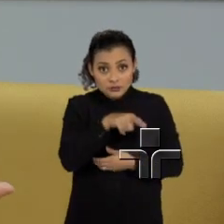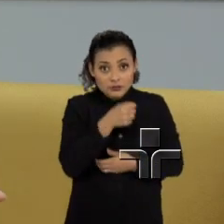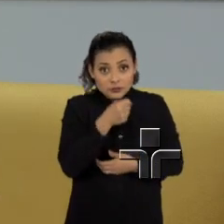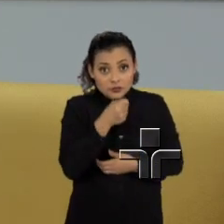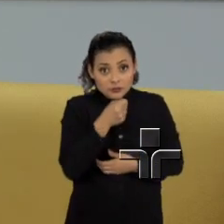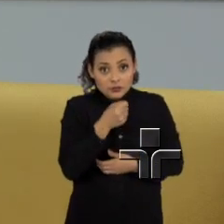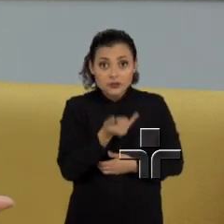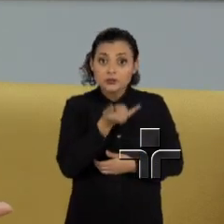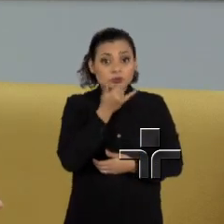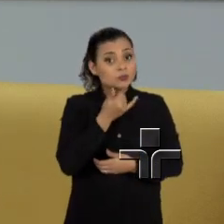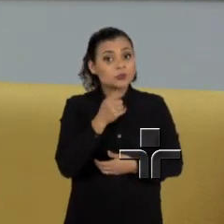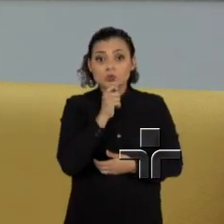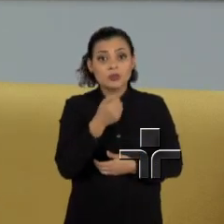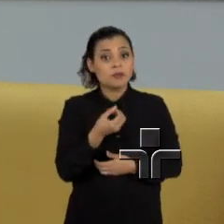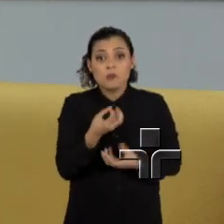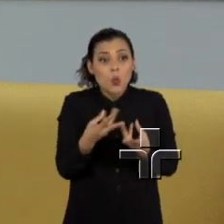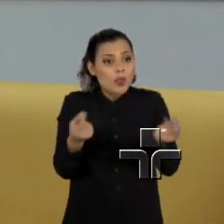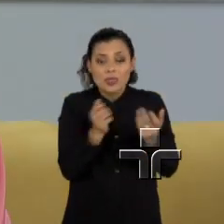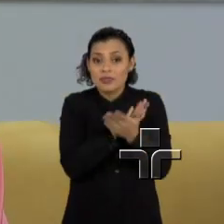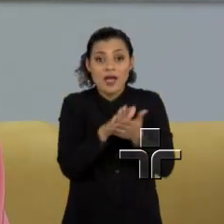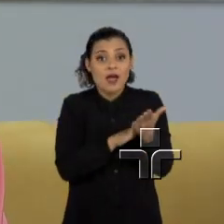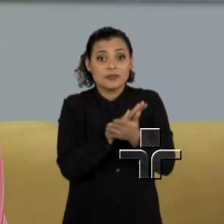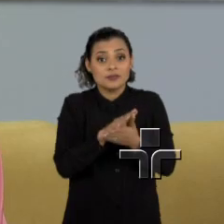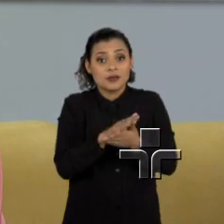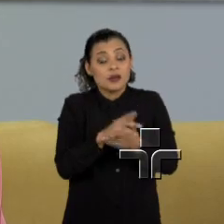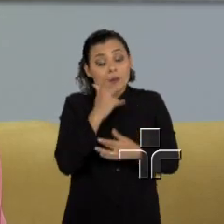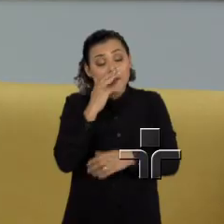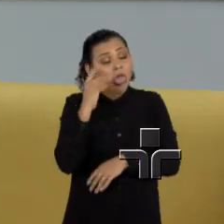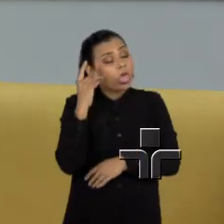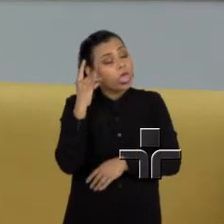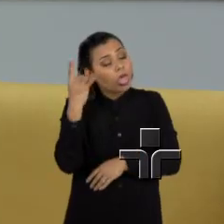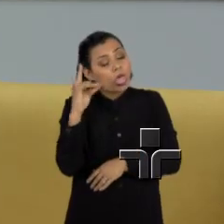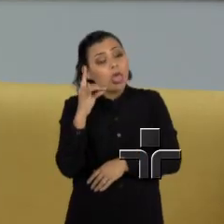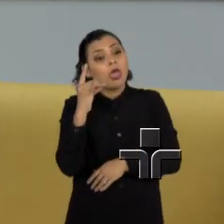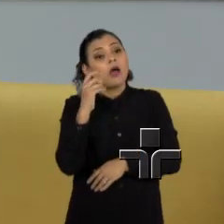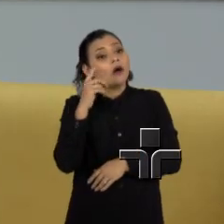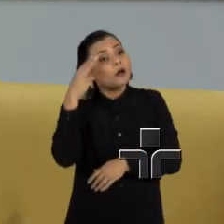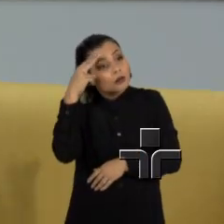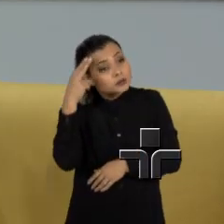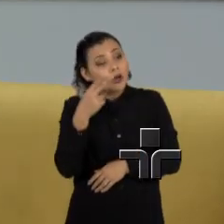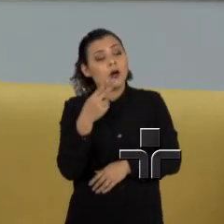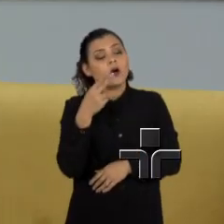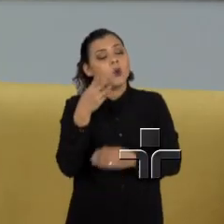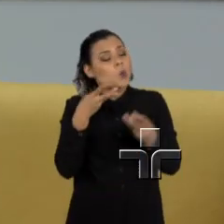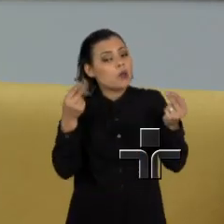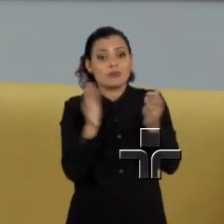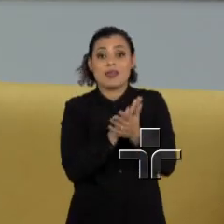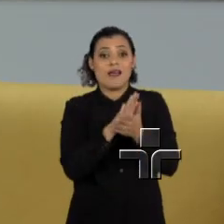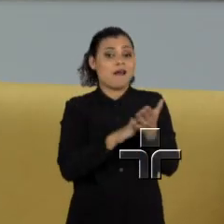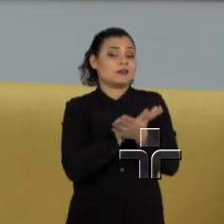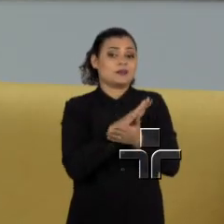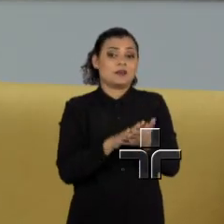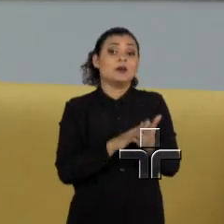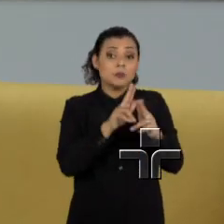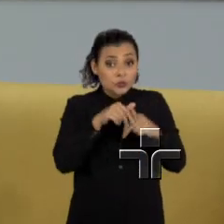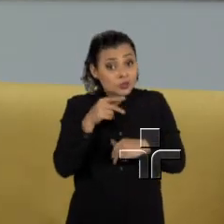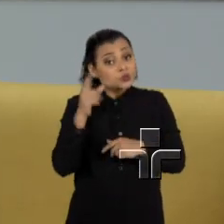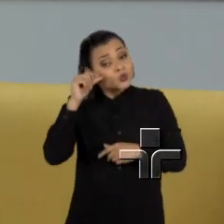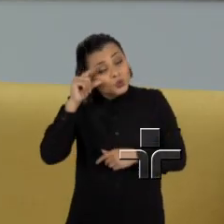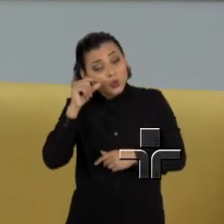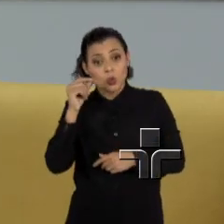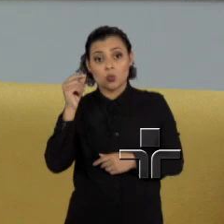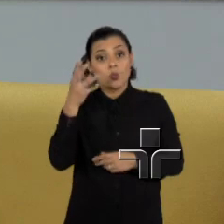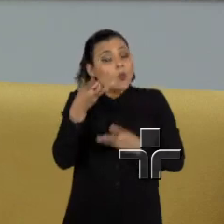não está tendo um sono mínimo de qualidade, ele não está sonhando e nem dormindo como ele deveria. Não tendo esse sono de qualidade,